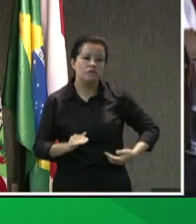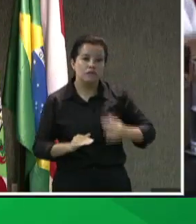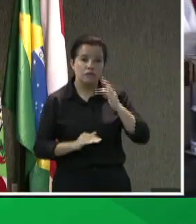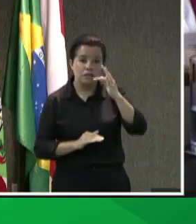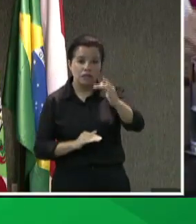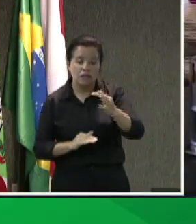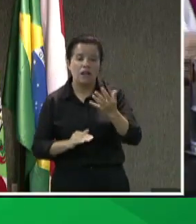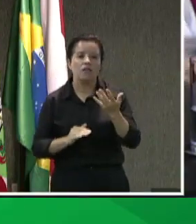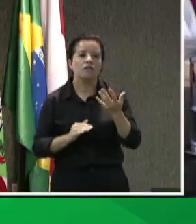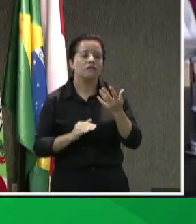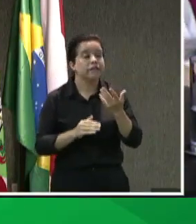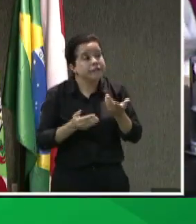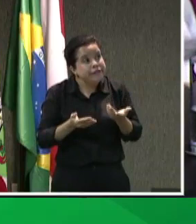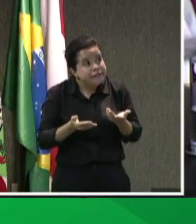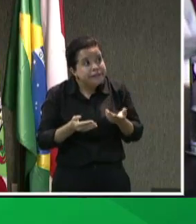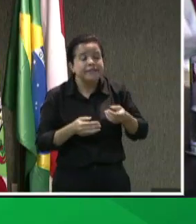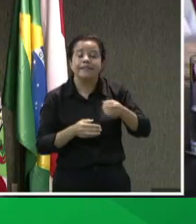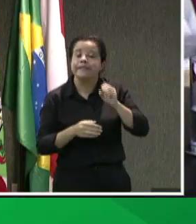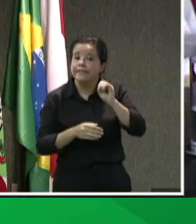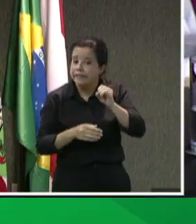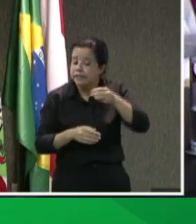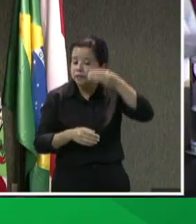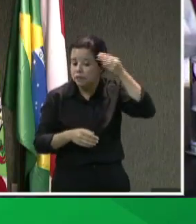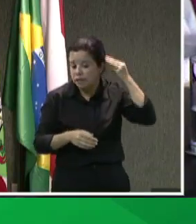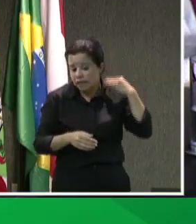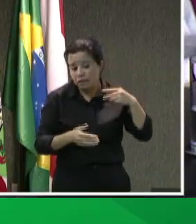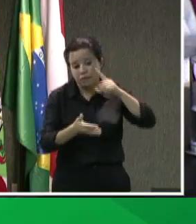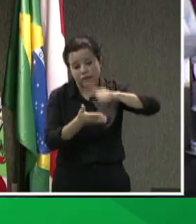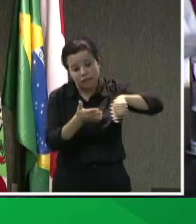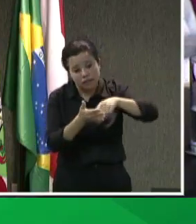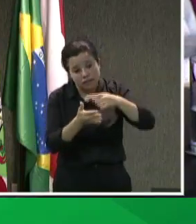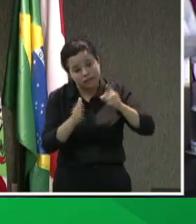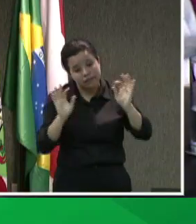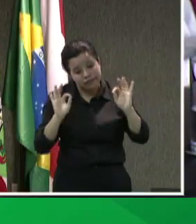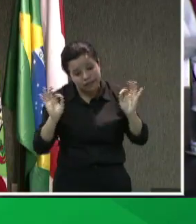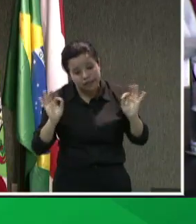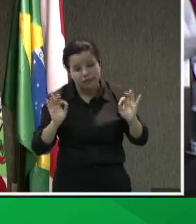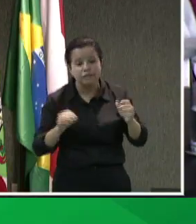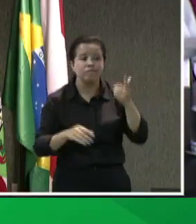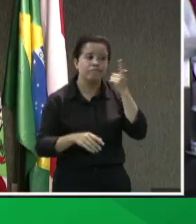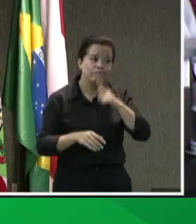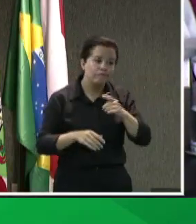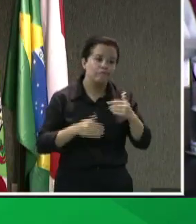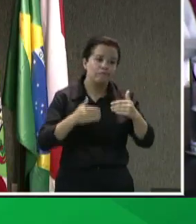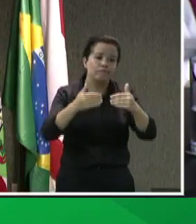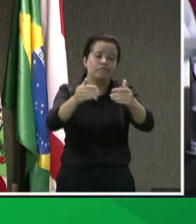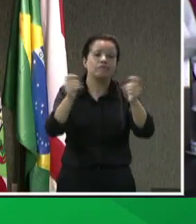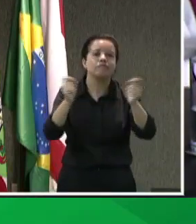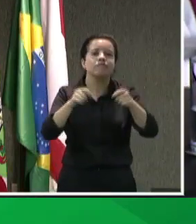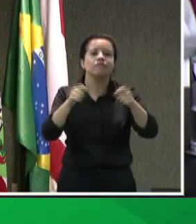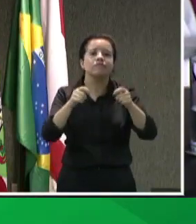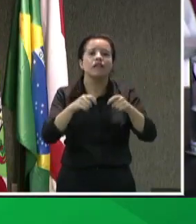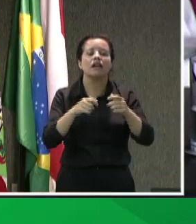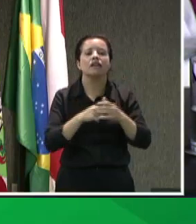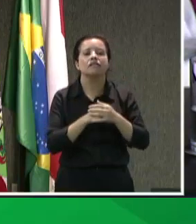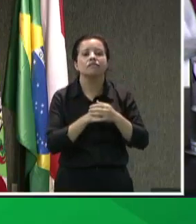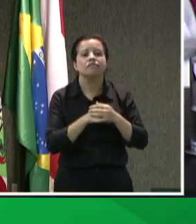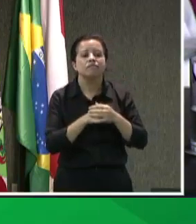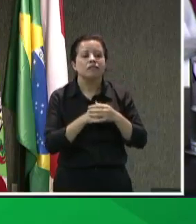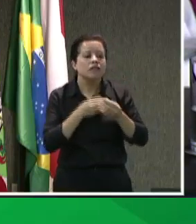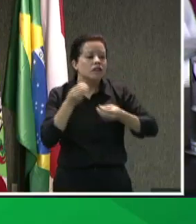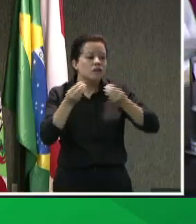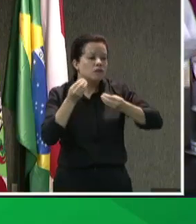acabar como está acabando com todos os programas, ainda existe em Florianópolis, e a gente pretende também estender que no